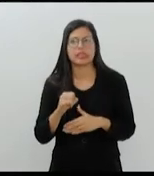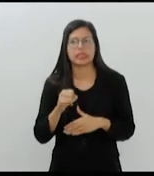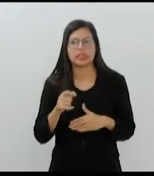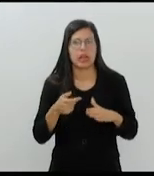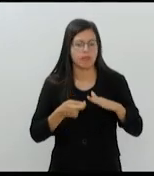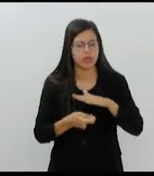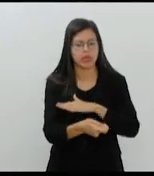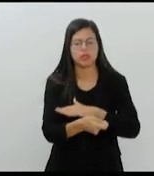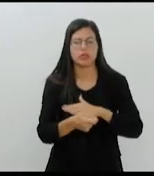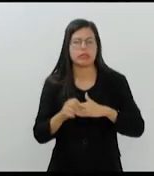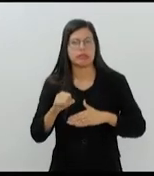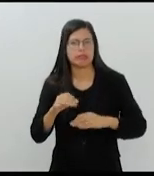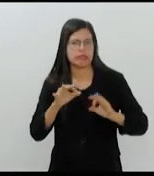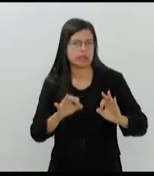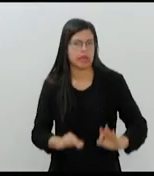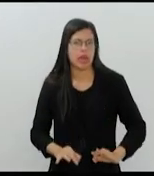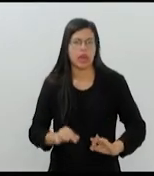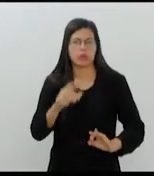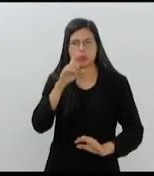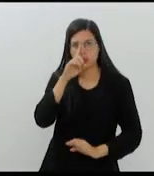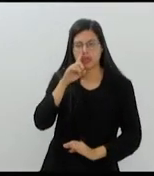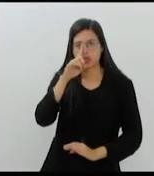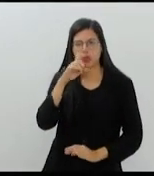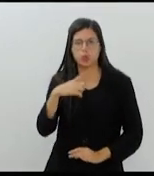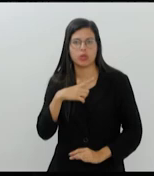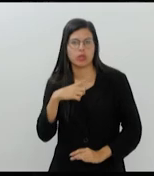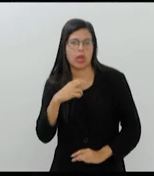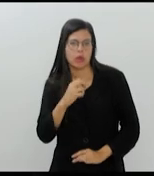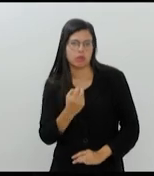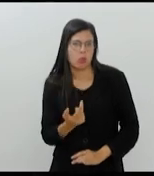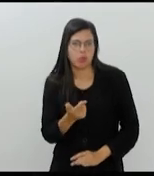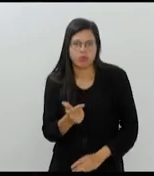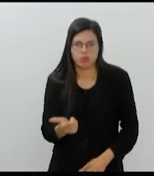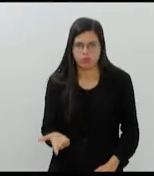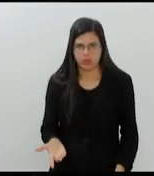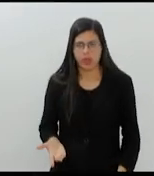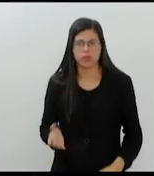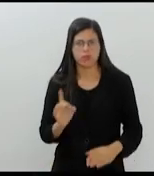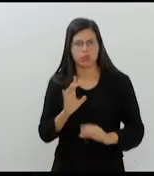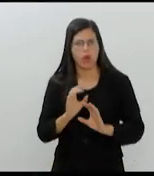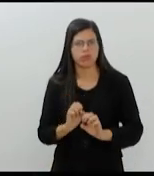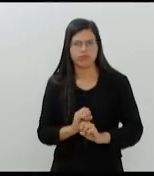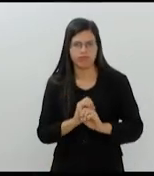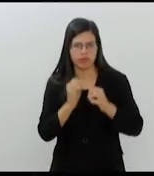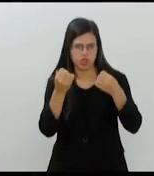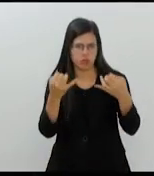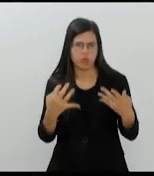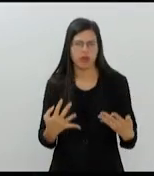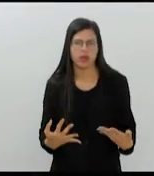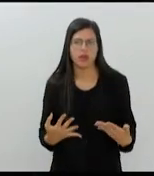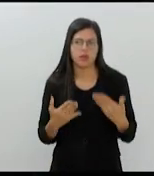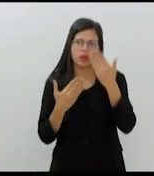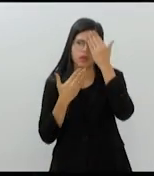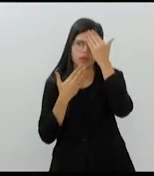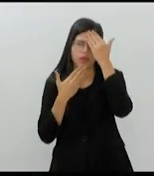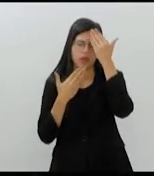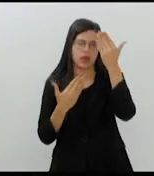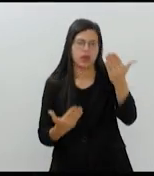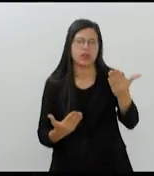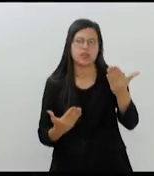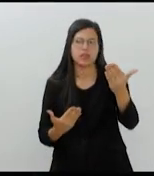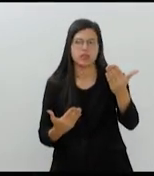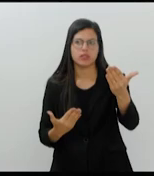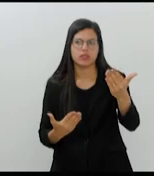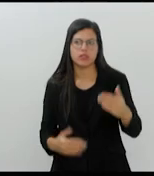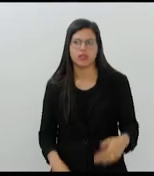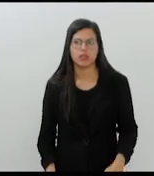risco tem, que risco não tem. Então, estou só dando os esclarecimentos e agradecendo a cortesia,